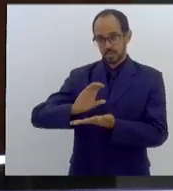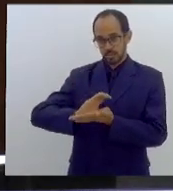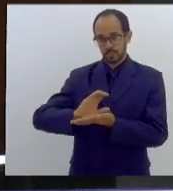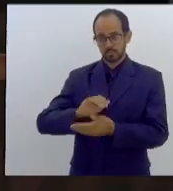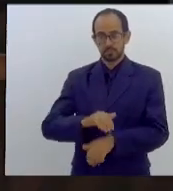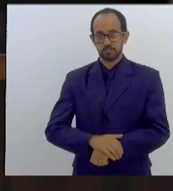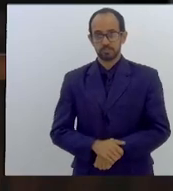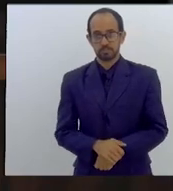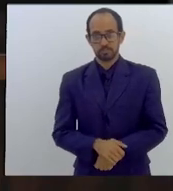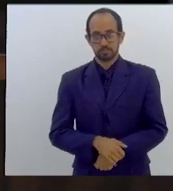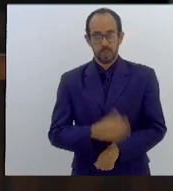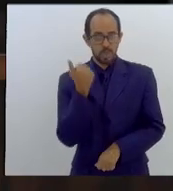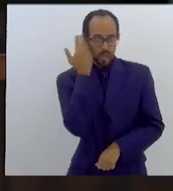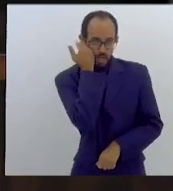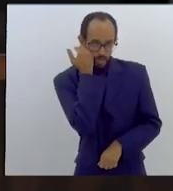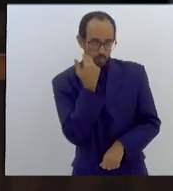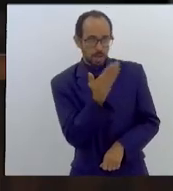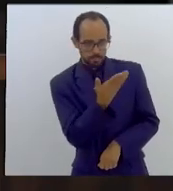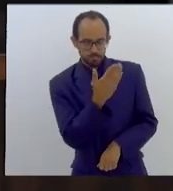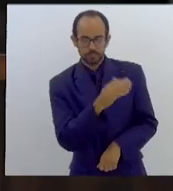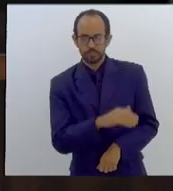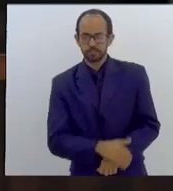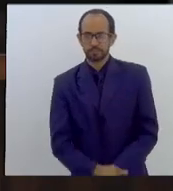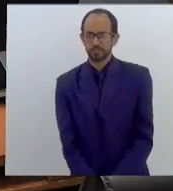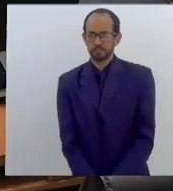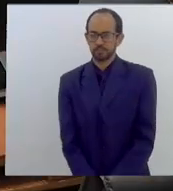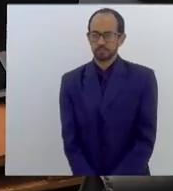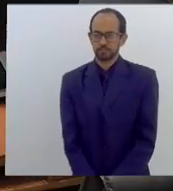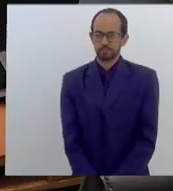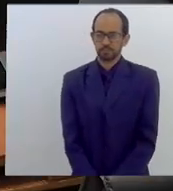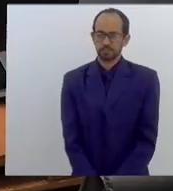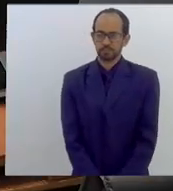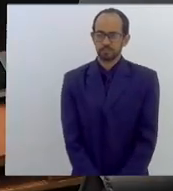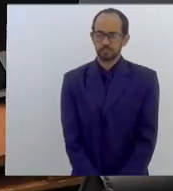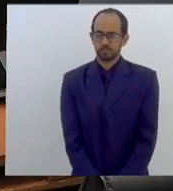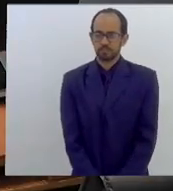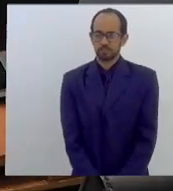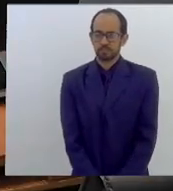Eliomar, pela Comissão de Orçamento. Nosso, concordo.